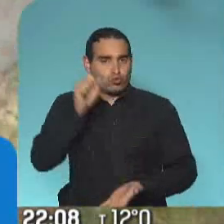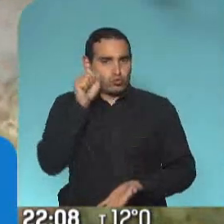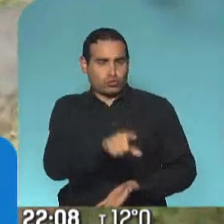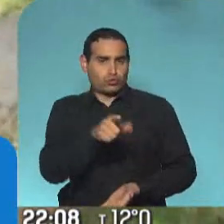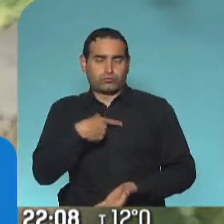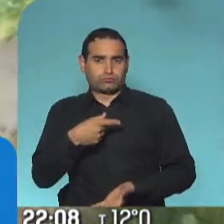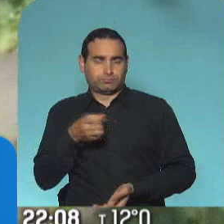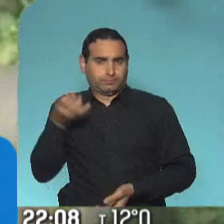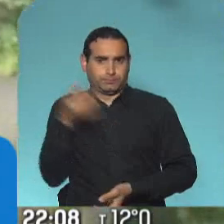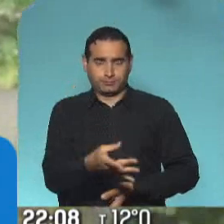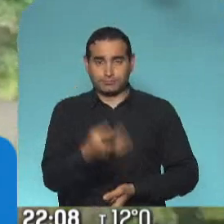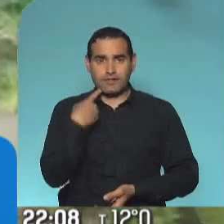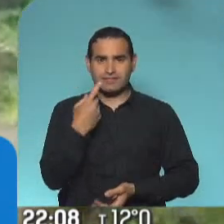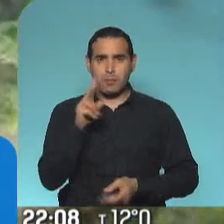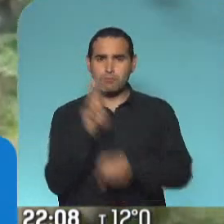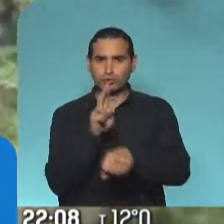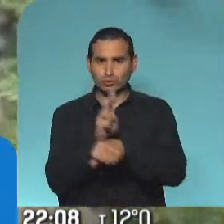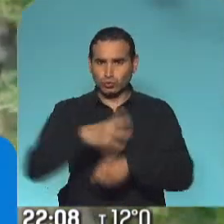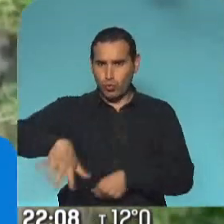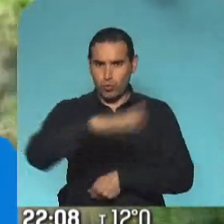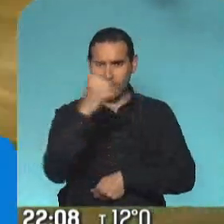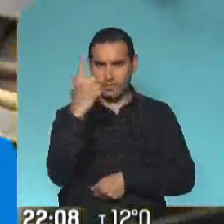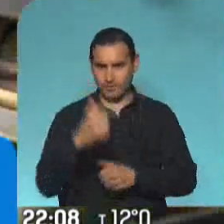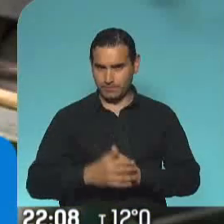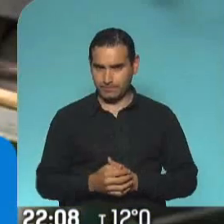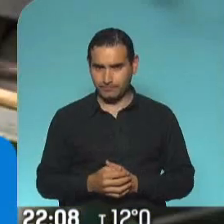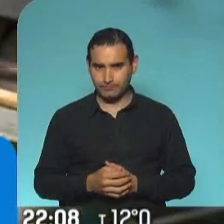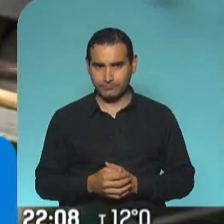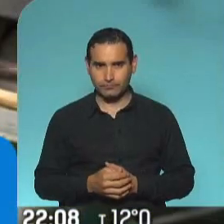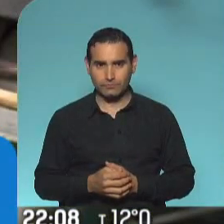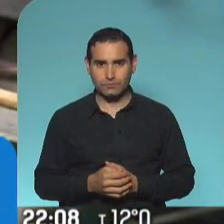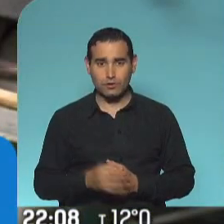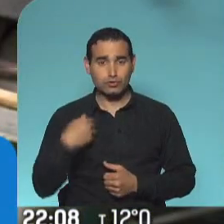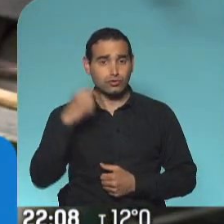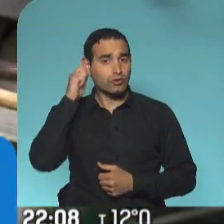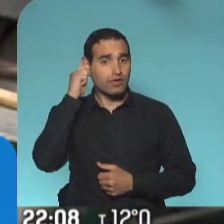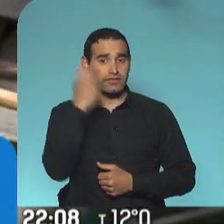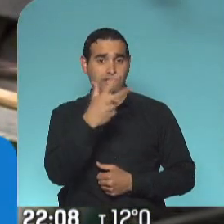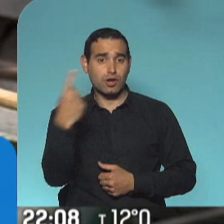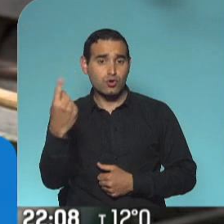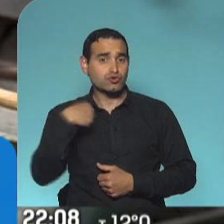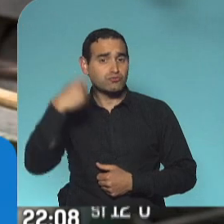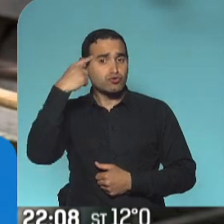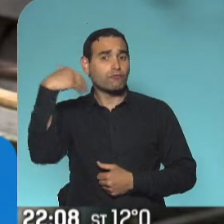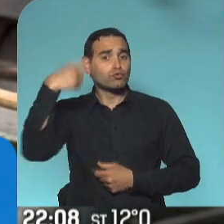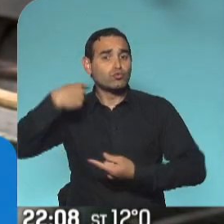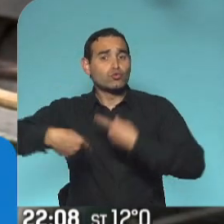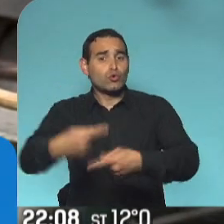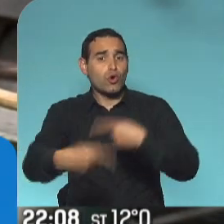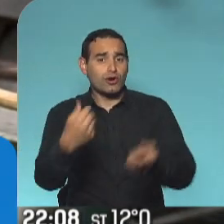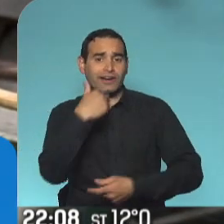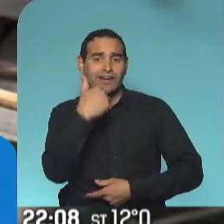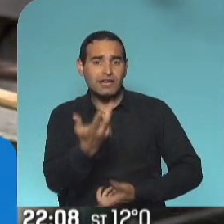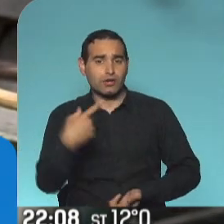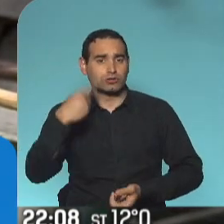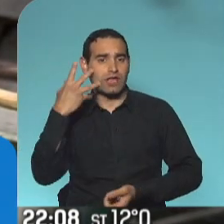falta de protección del gran espacio natural. Hoje eu tenho 31 anos, eu penso na futura geração dos nossos